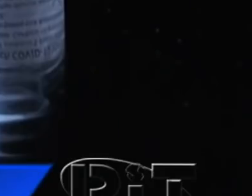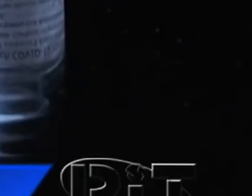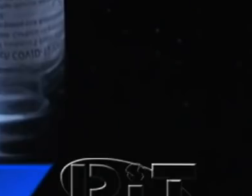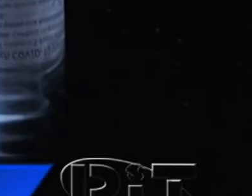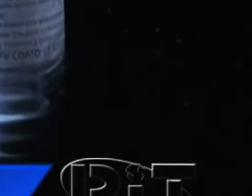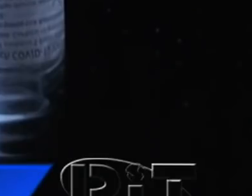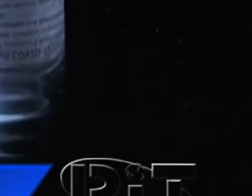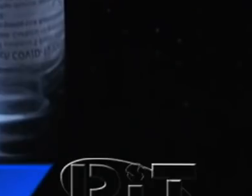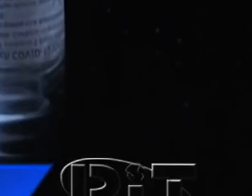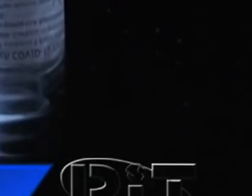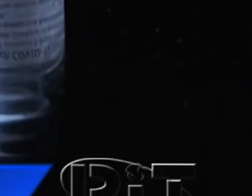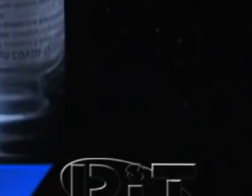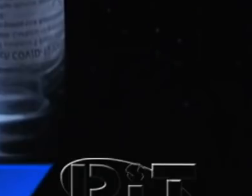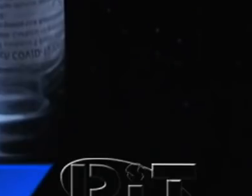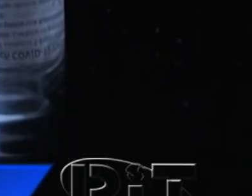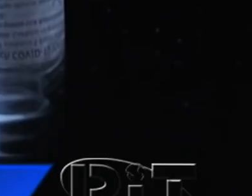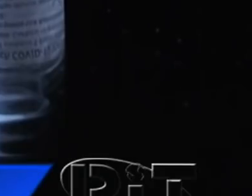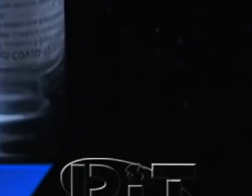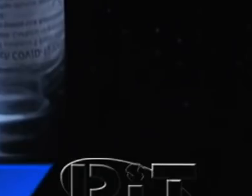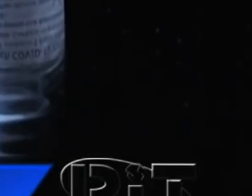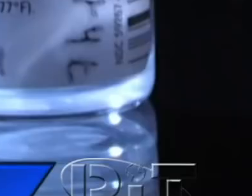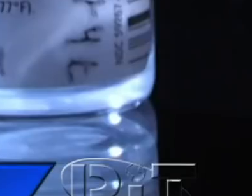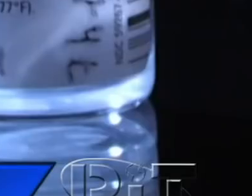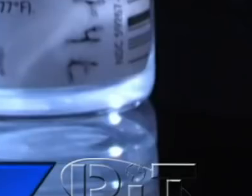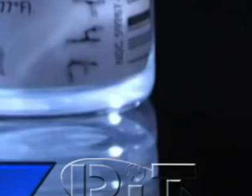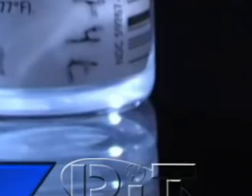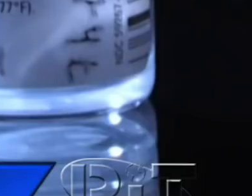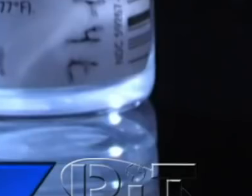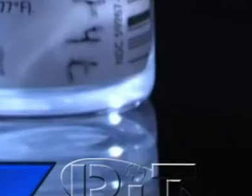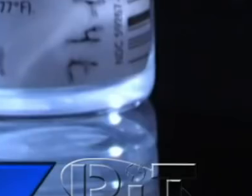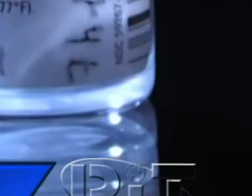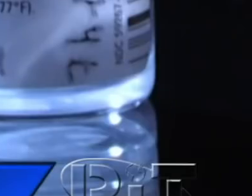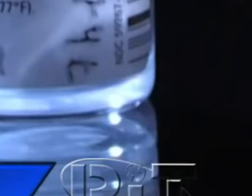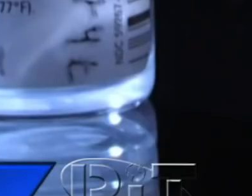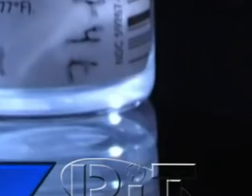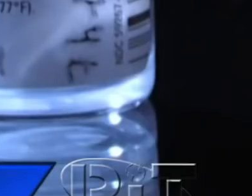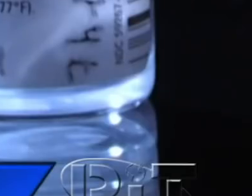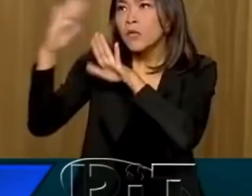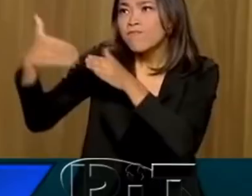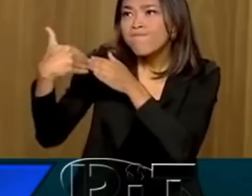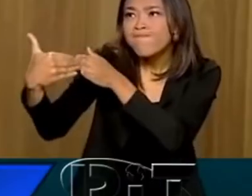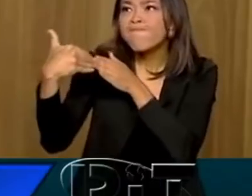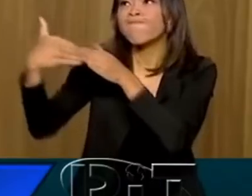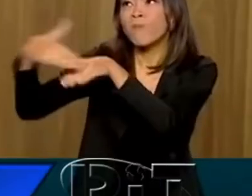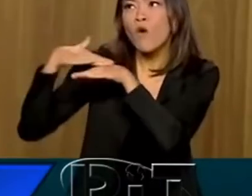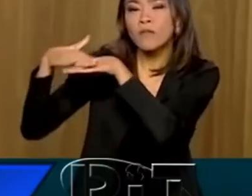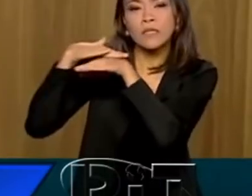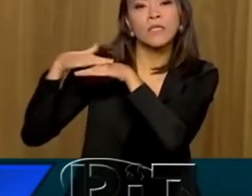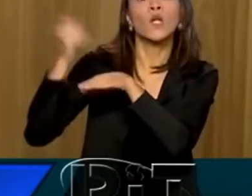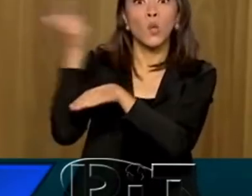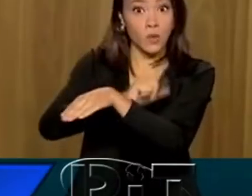país, somando 10 milhões e 700 mil doses do imunizante desenvolvido pela Pfizer-BioNTech. Nós já